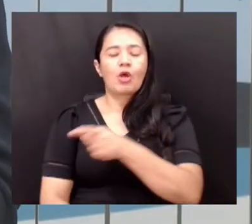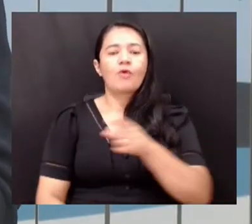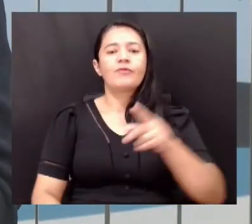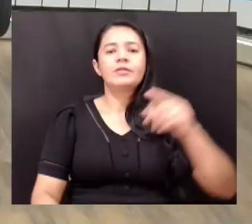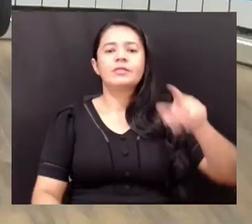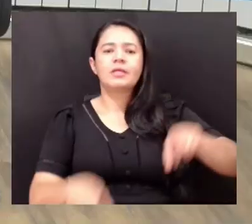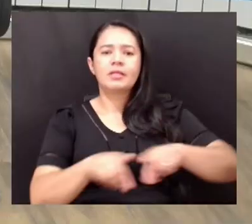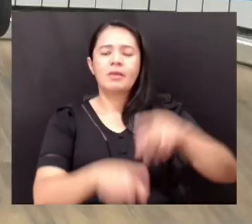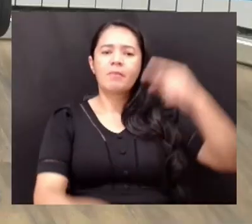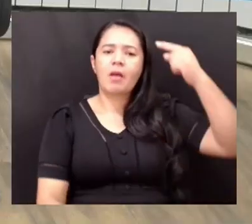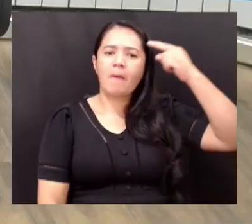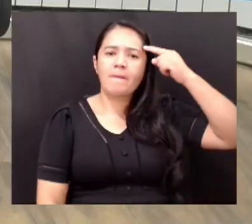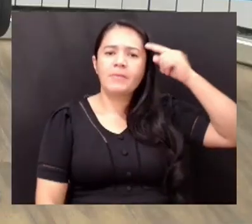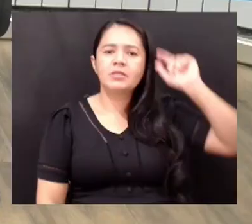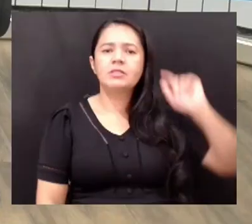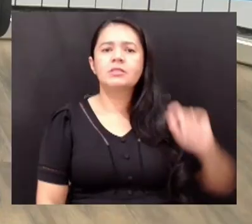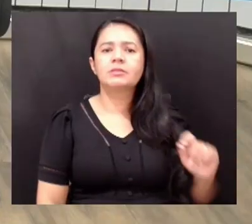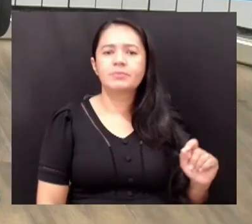estar